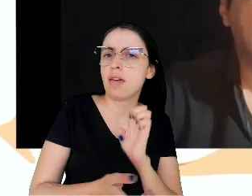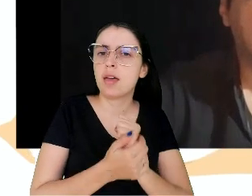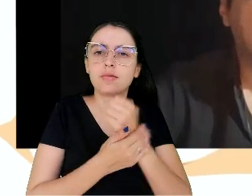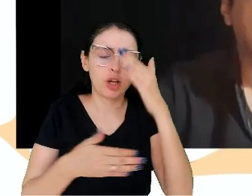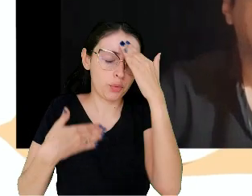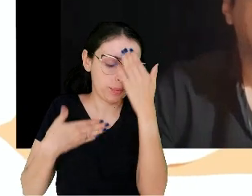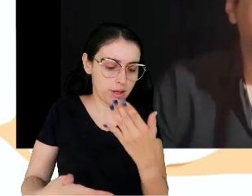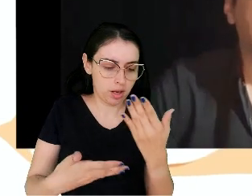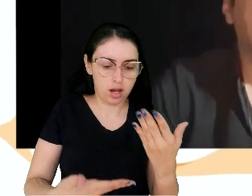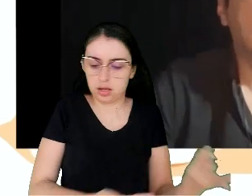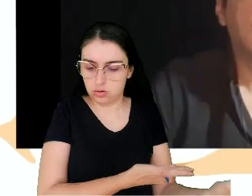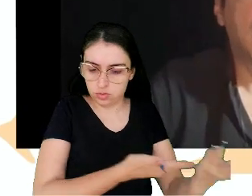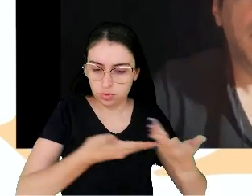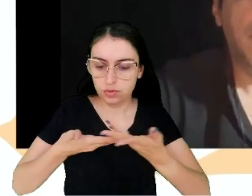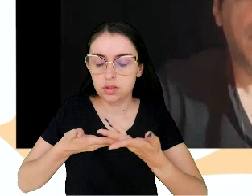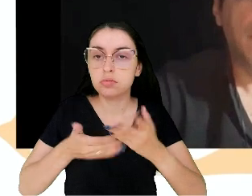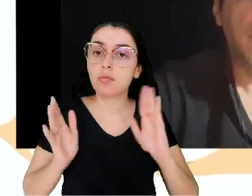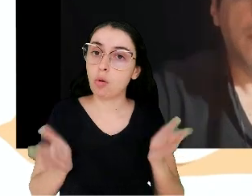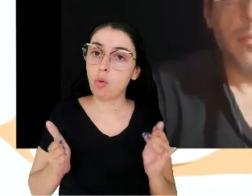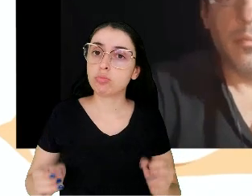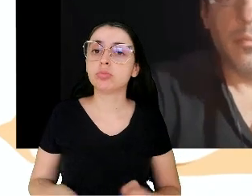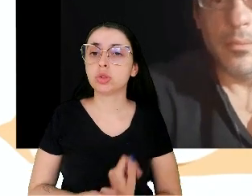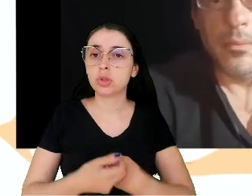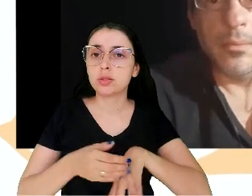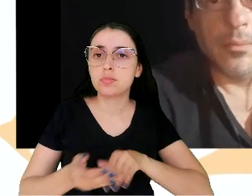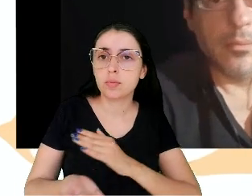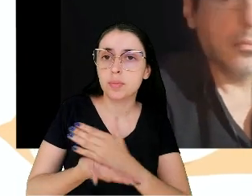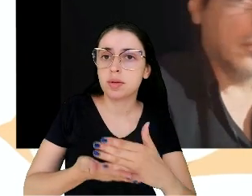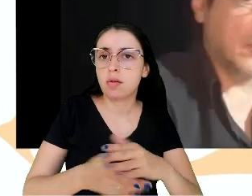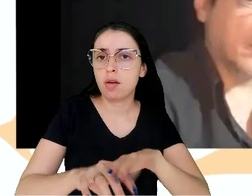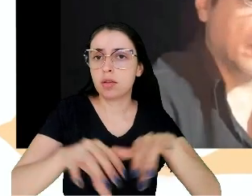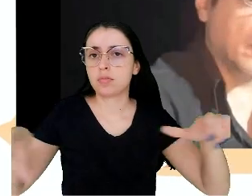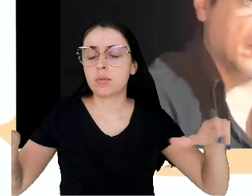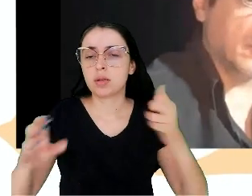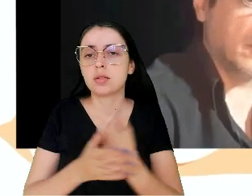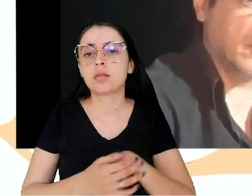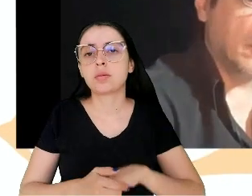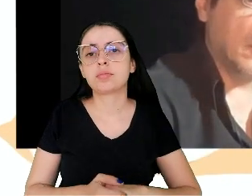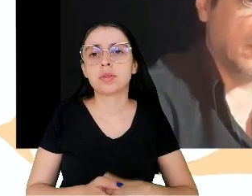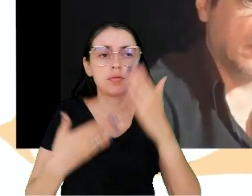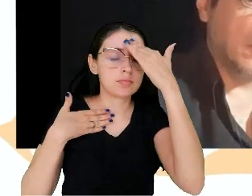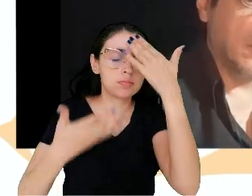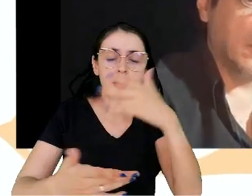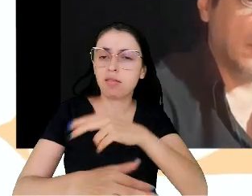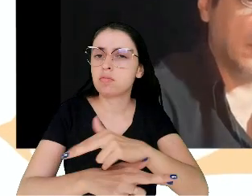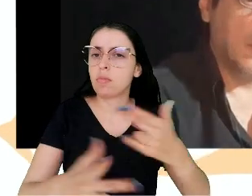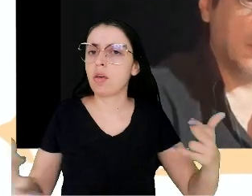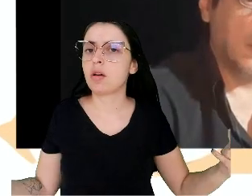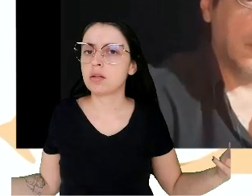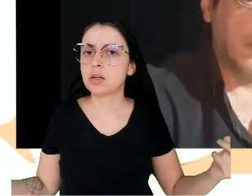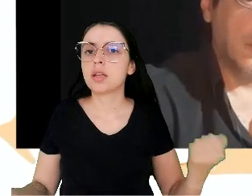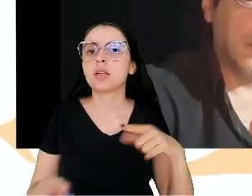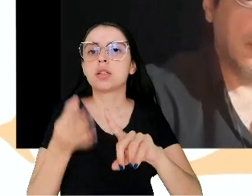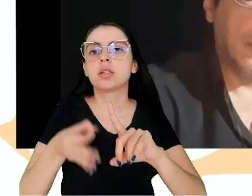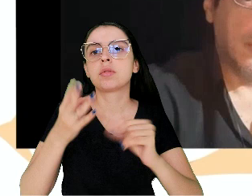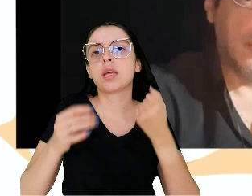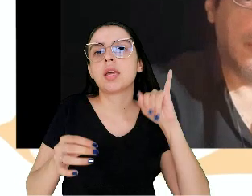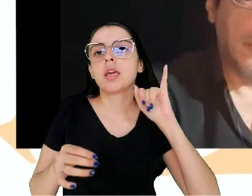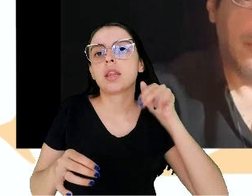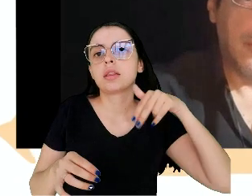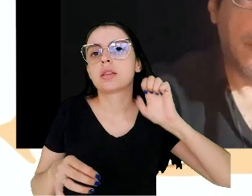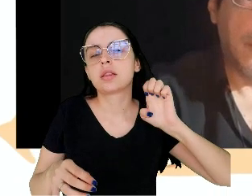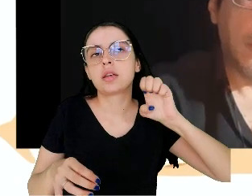convite e a honra de estar aqui hoje presidindo essa mesa e estendo meus agradecimentos também à desembargadora